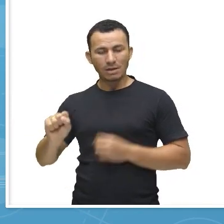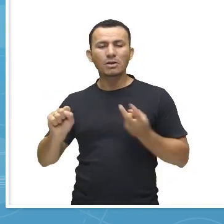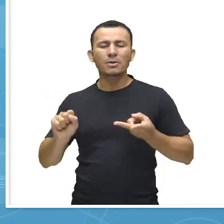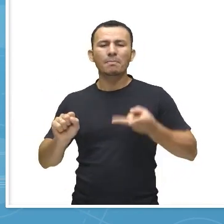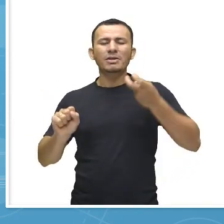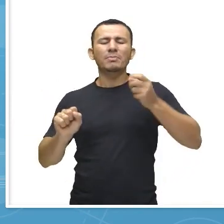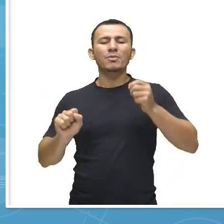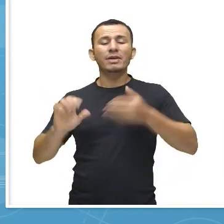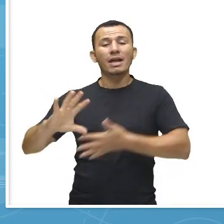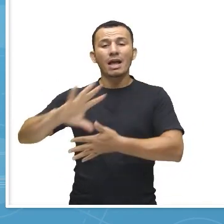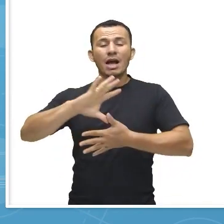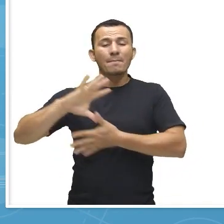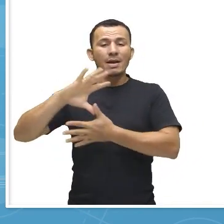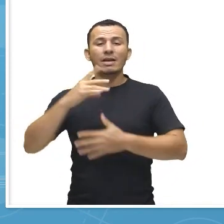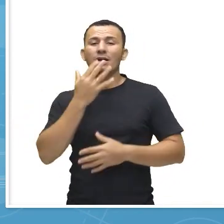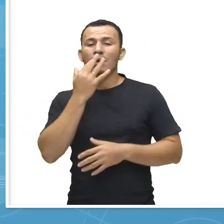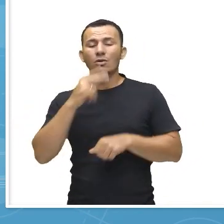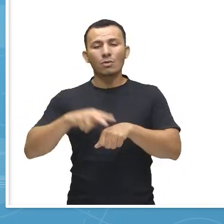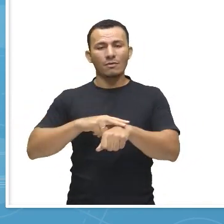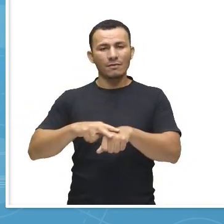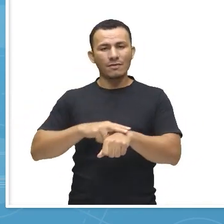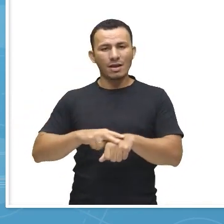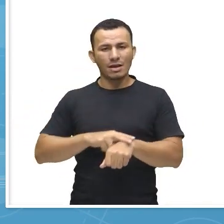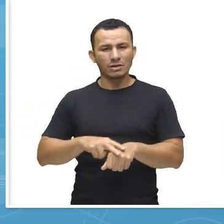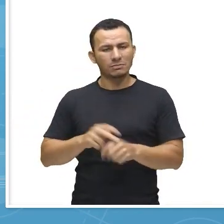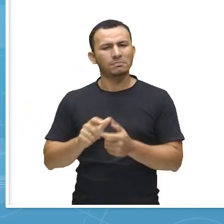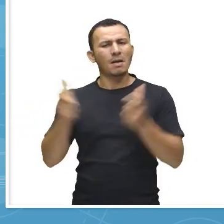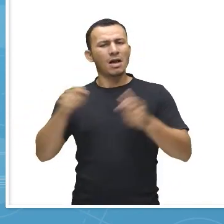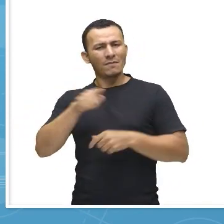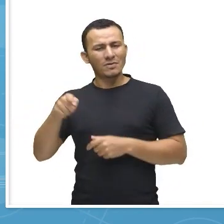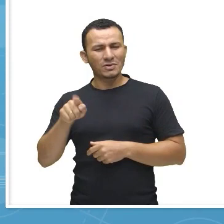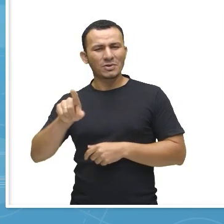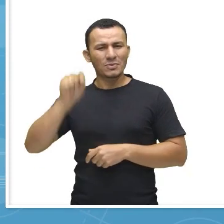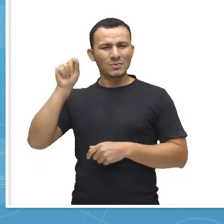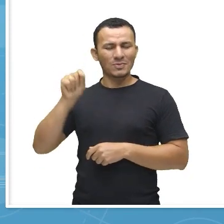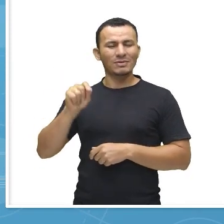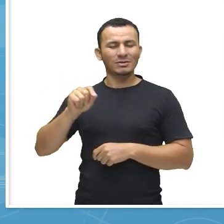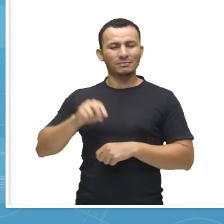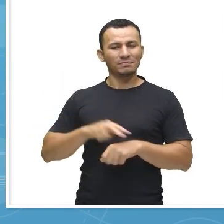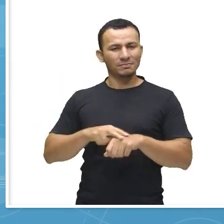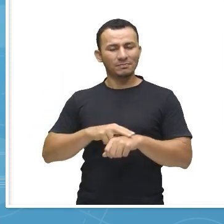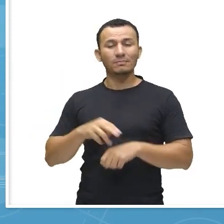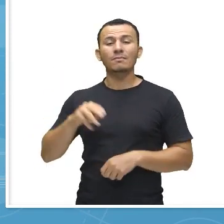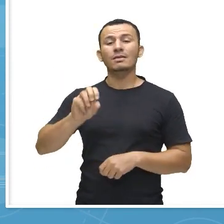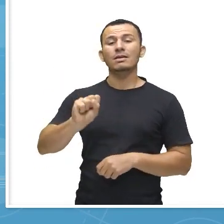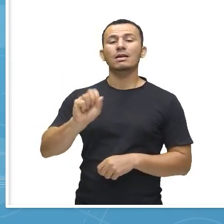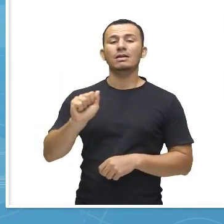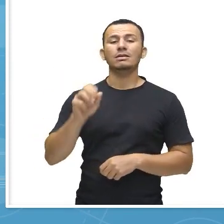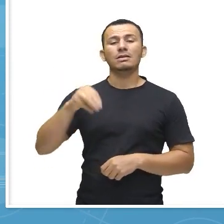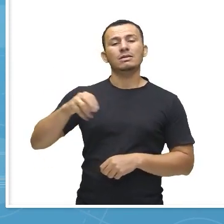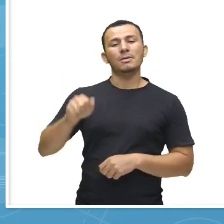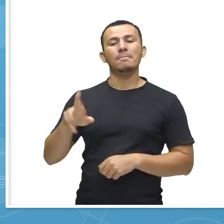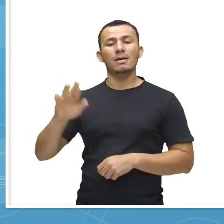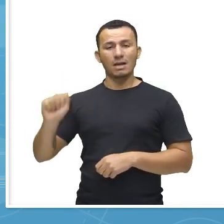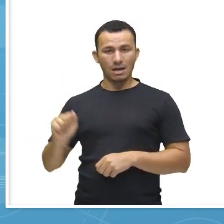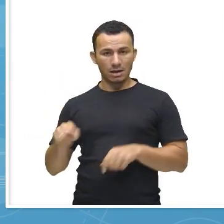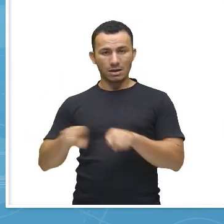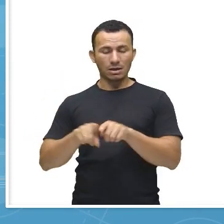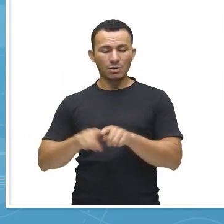a América, que está em verde. A grande maioria de vocês identificou a América, né? A Samara também só fez a identificação da América.